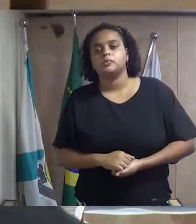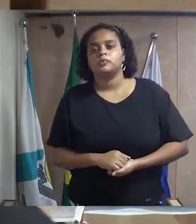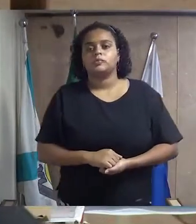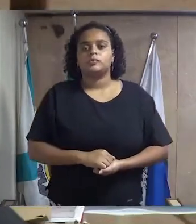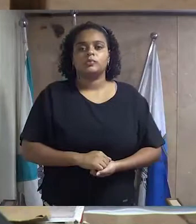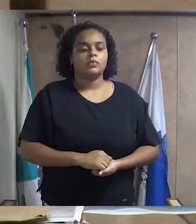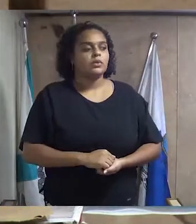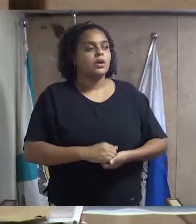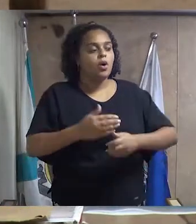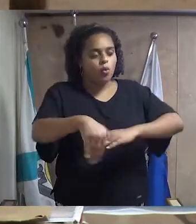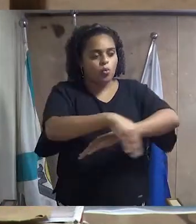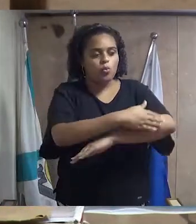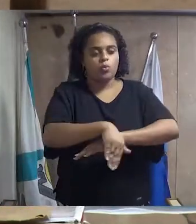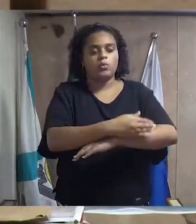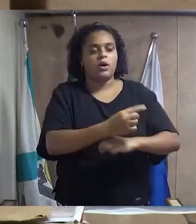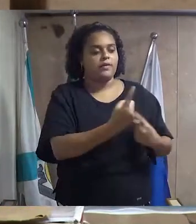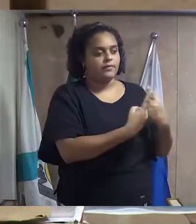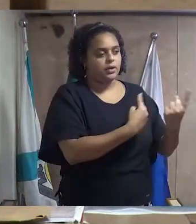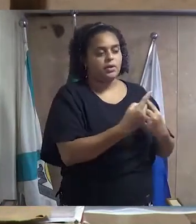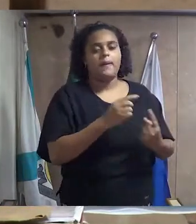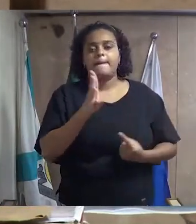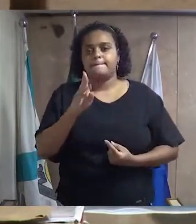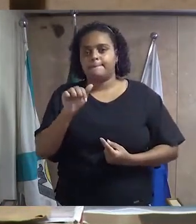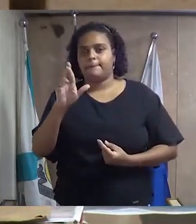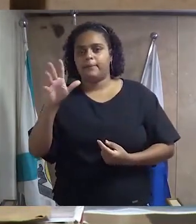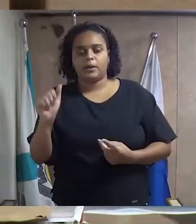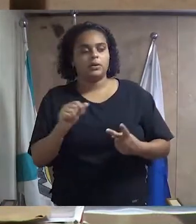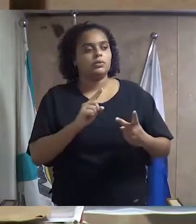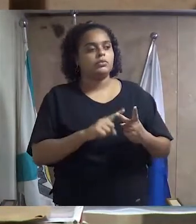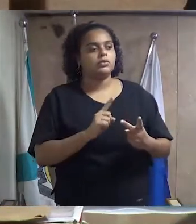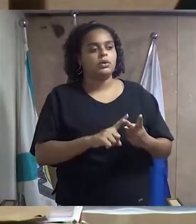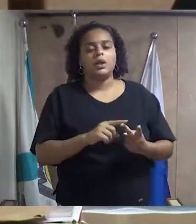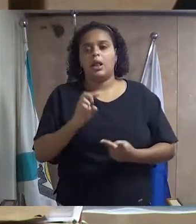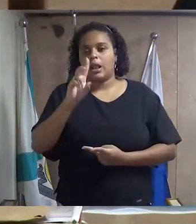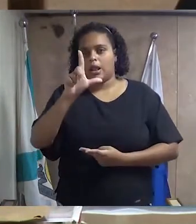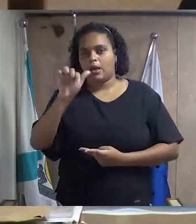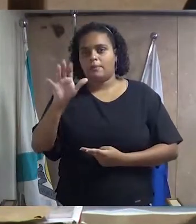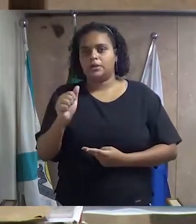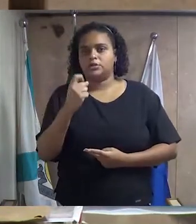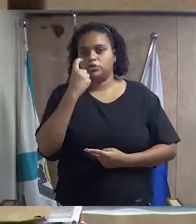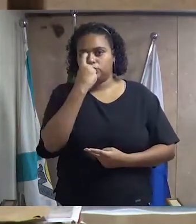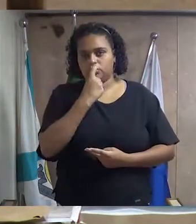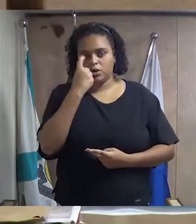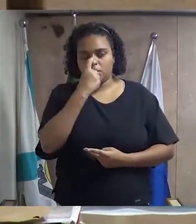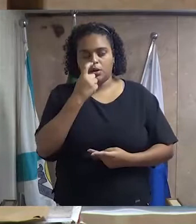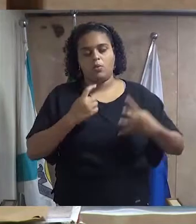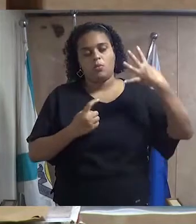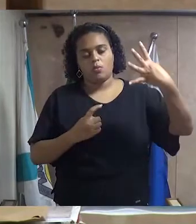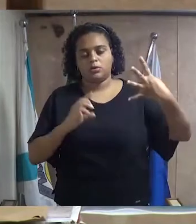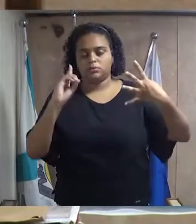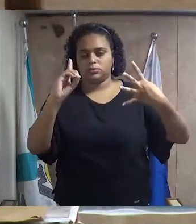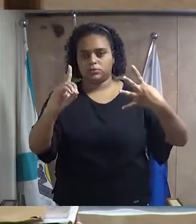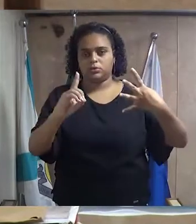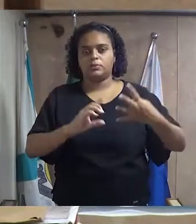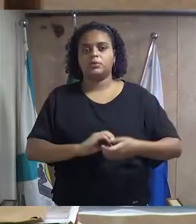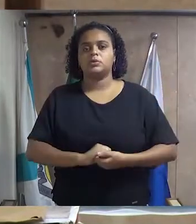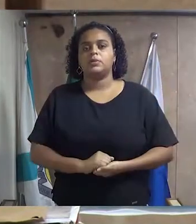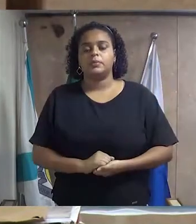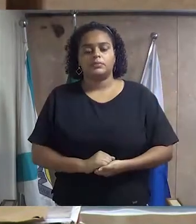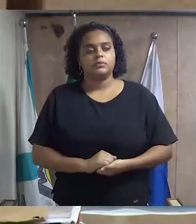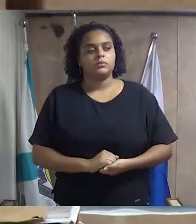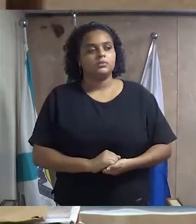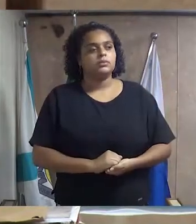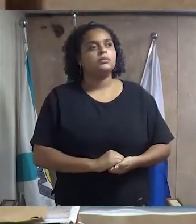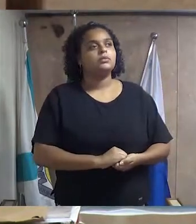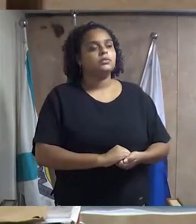levantamento das ruas Avenida Beco, Beco dos Travessas e Alameda do bairro Xerém, quarto distrito deste município, em